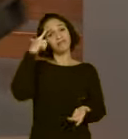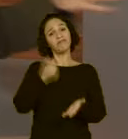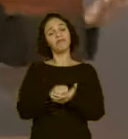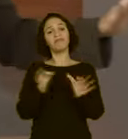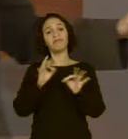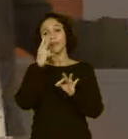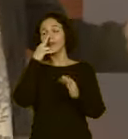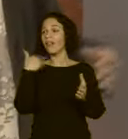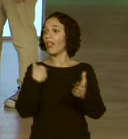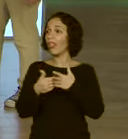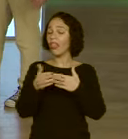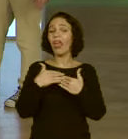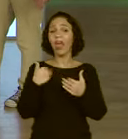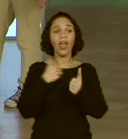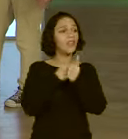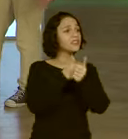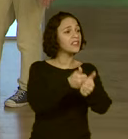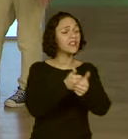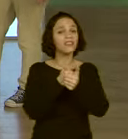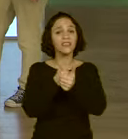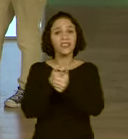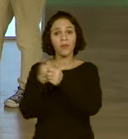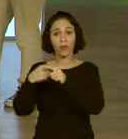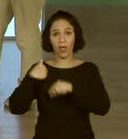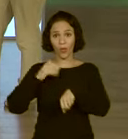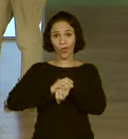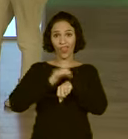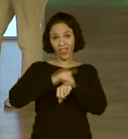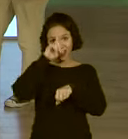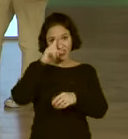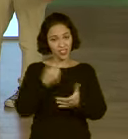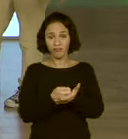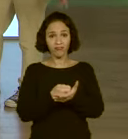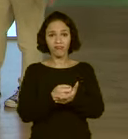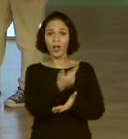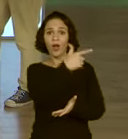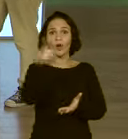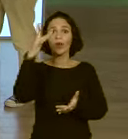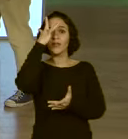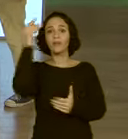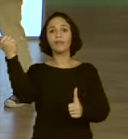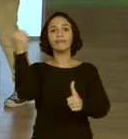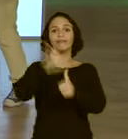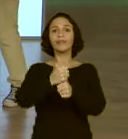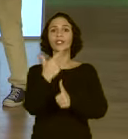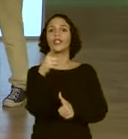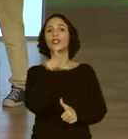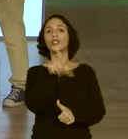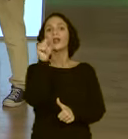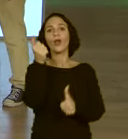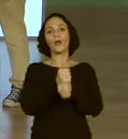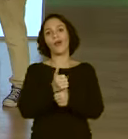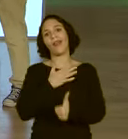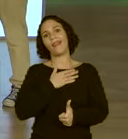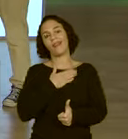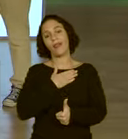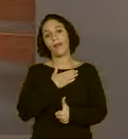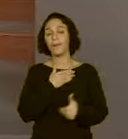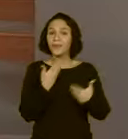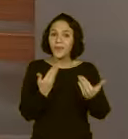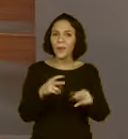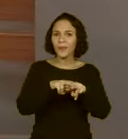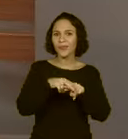À deriva. Isso. E se uma você não pessoa- faz as suas escolhas, outros farão por você. Alguém vai fazer as escolhas por você. Então, essa é a